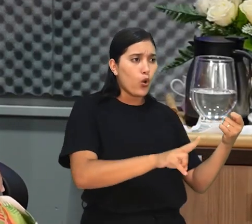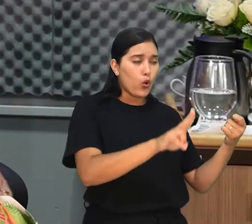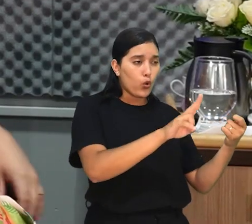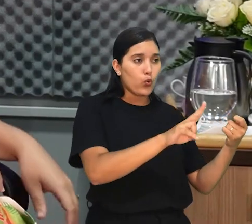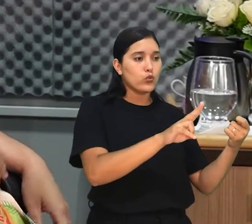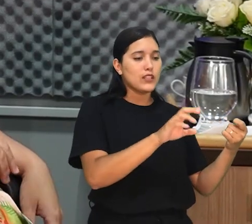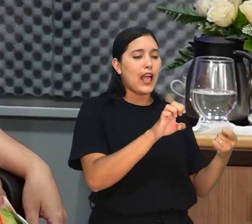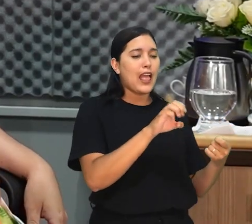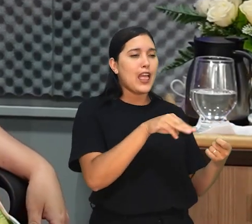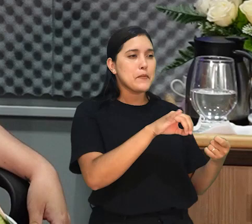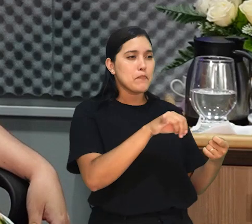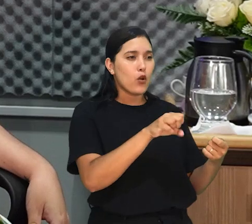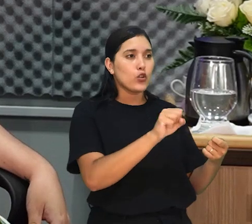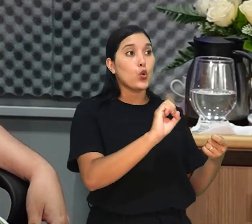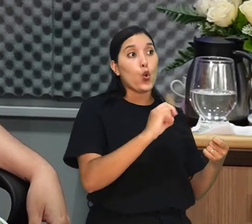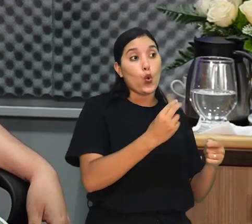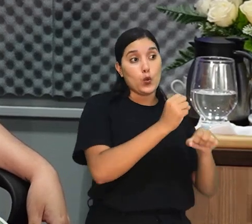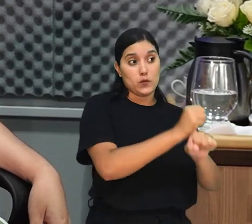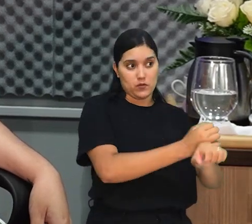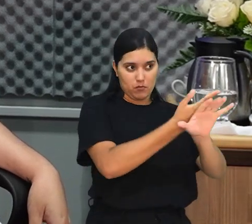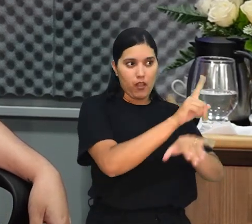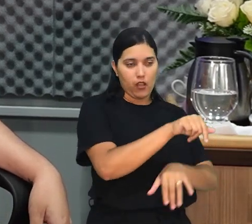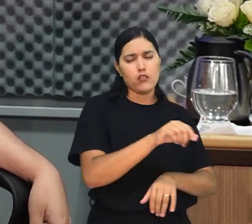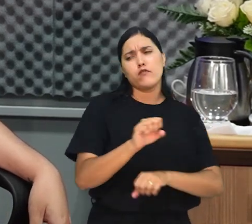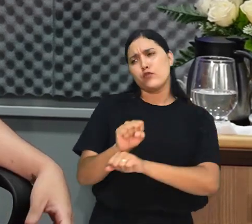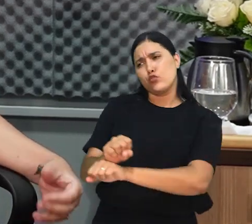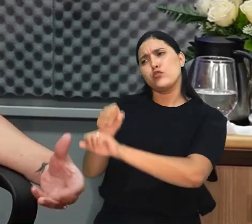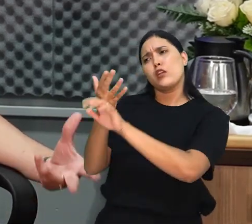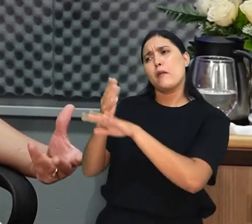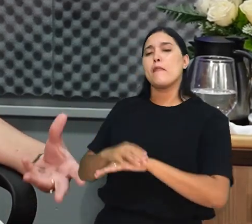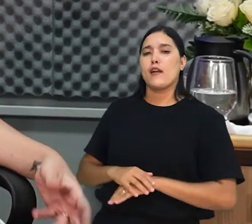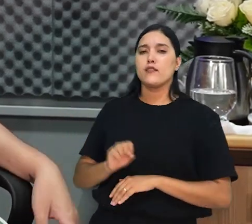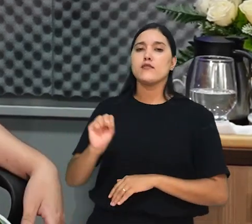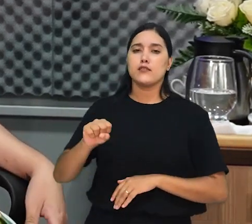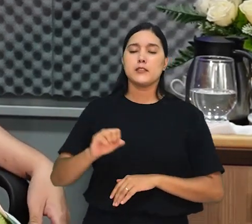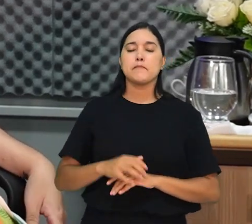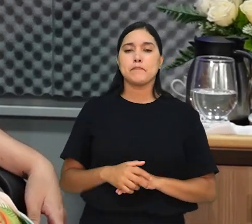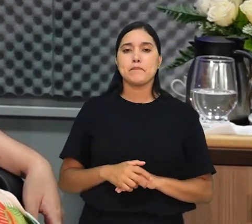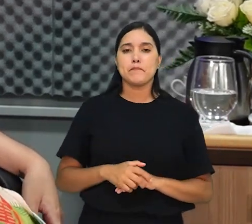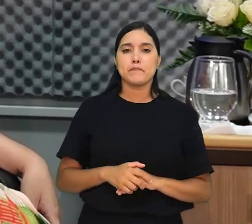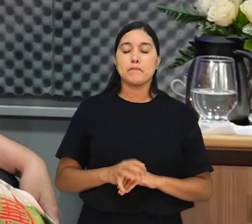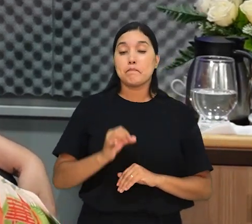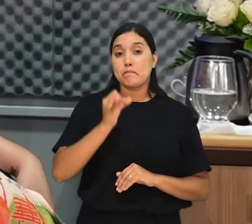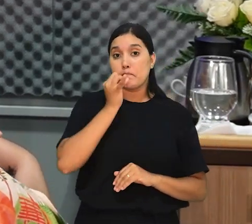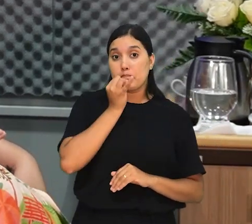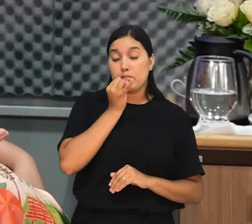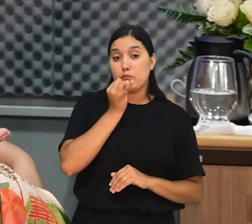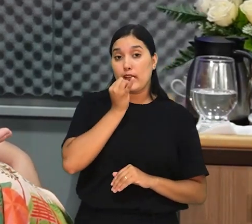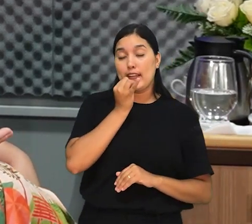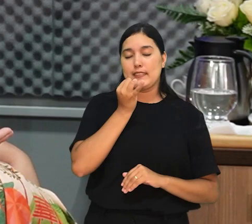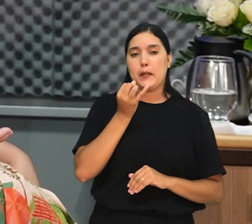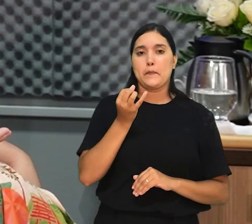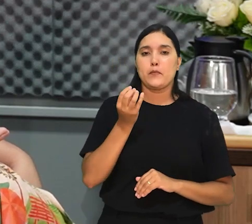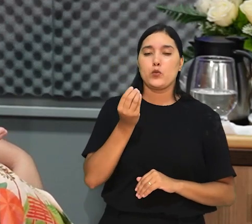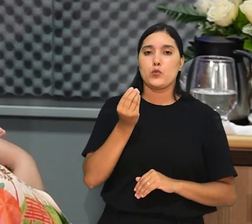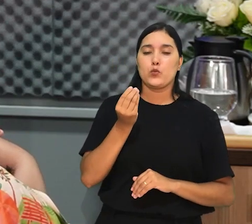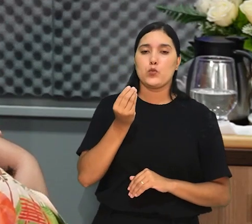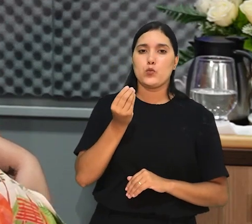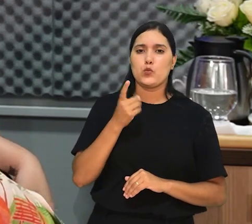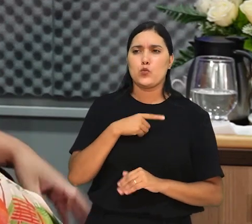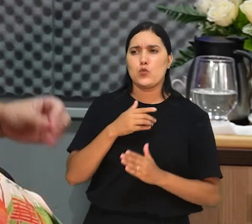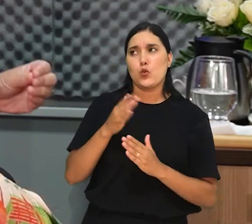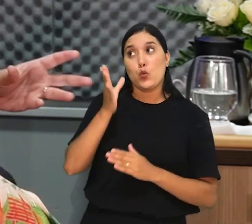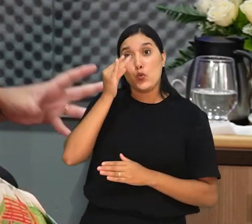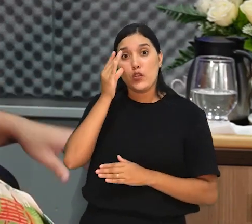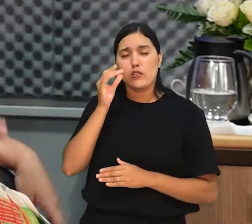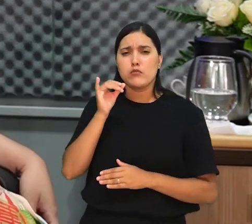aí, já os emojis, né? Você usa a videochamada, no videochamada ou a mensagem por chamada. Tipo, Muita